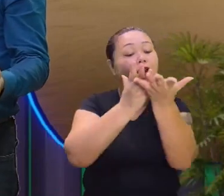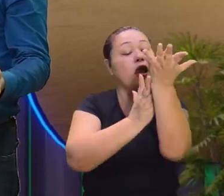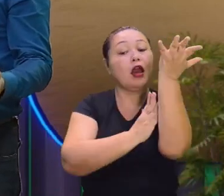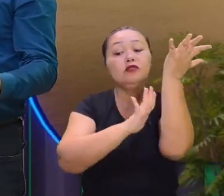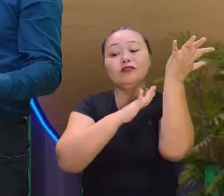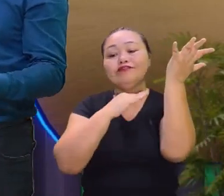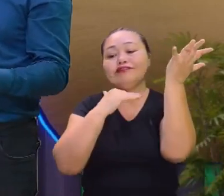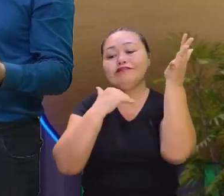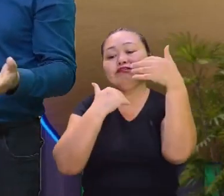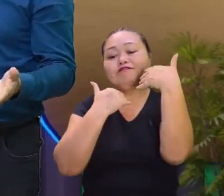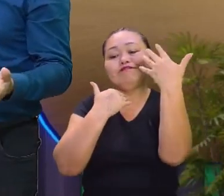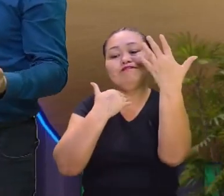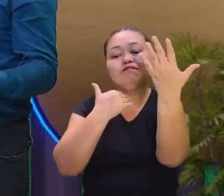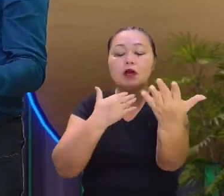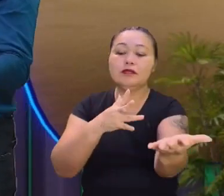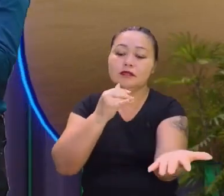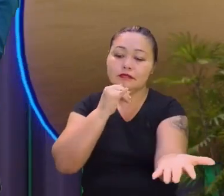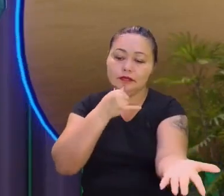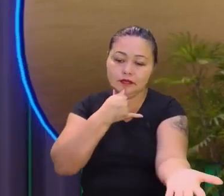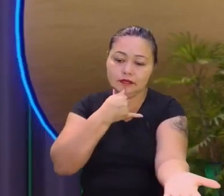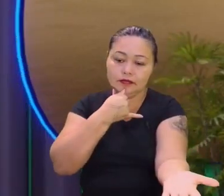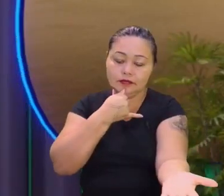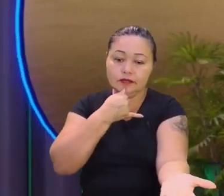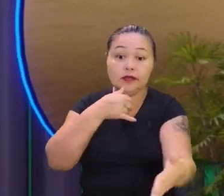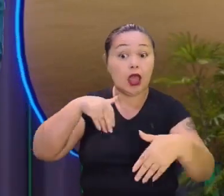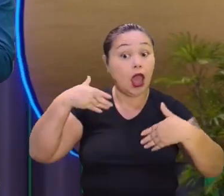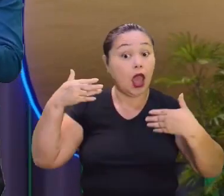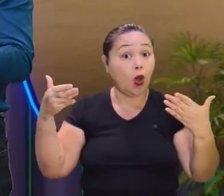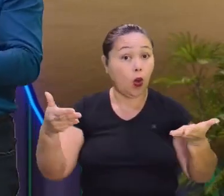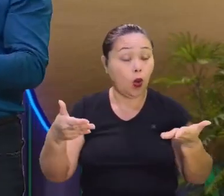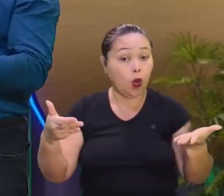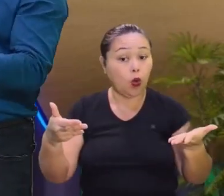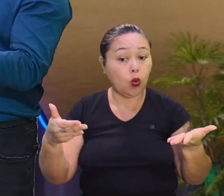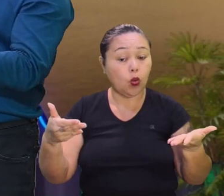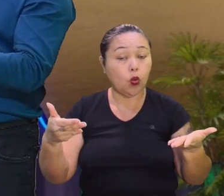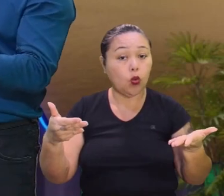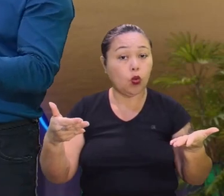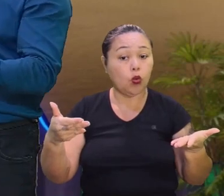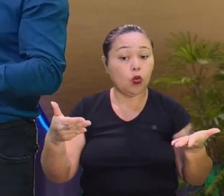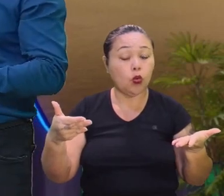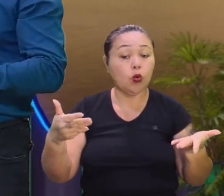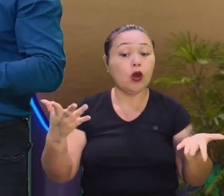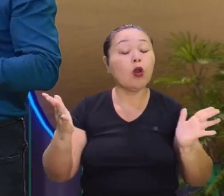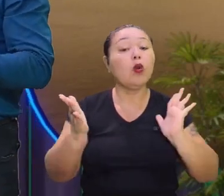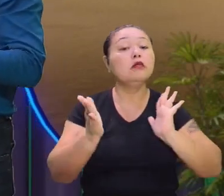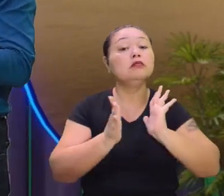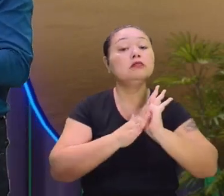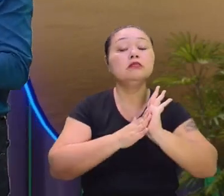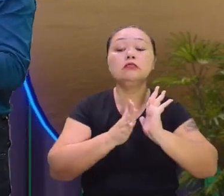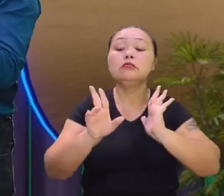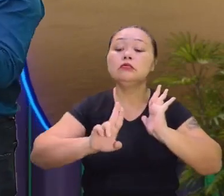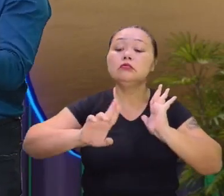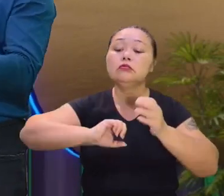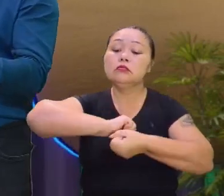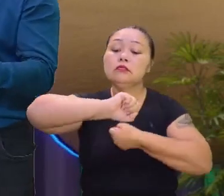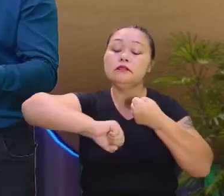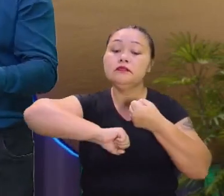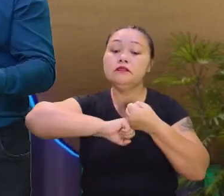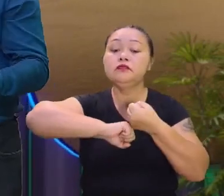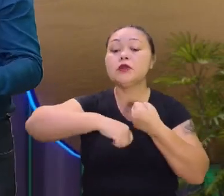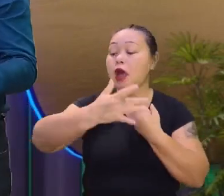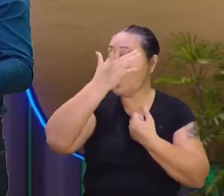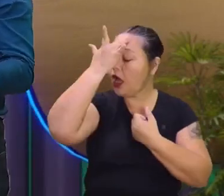Muito bem. Né? Então era triste fazer isso. Com certeza. Então agora, o que se propõe o desenvolvimento sustentável? Que a